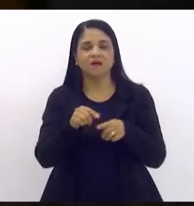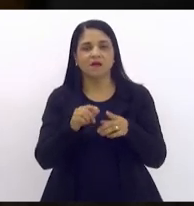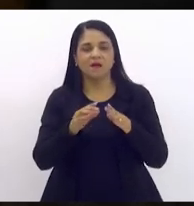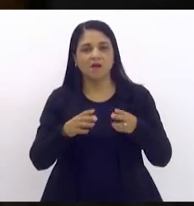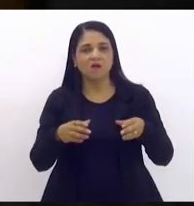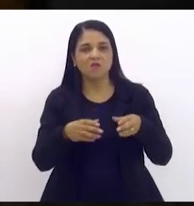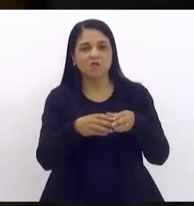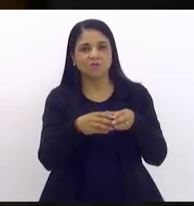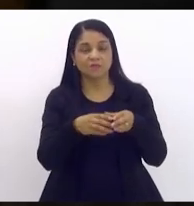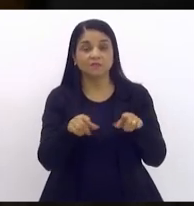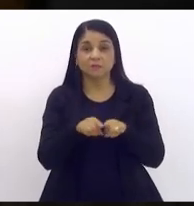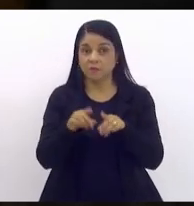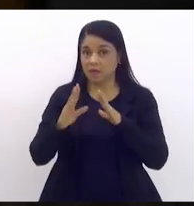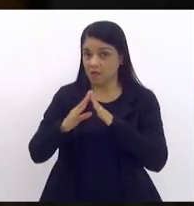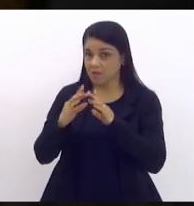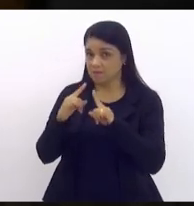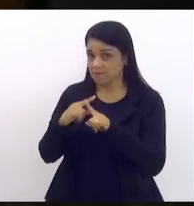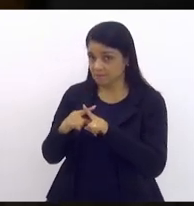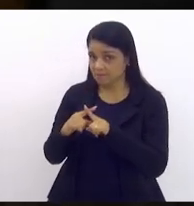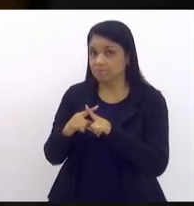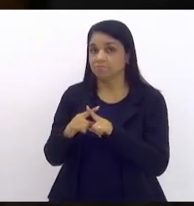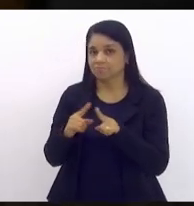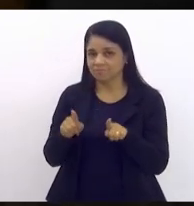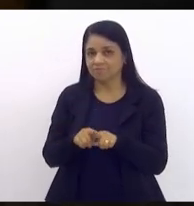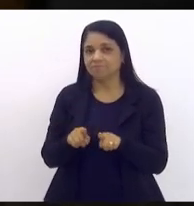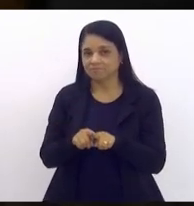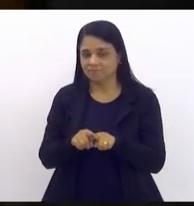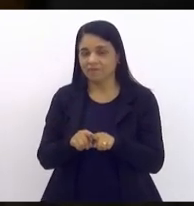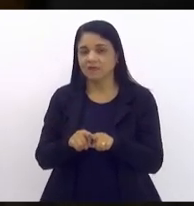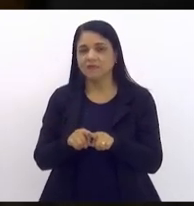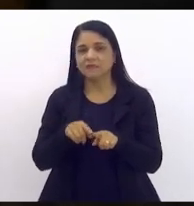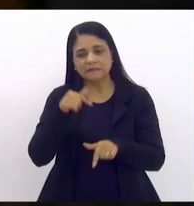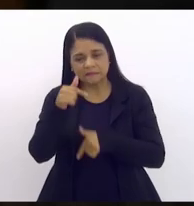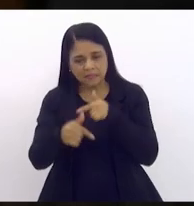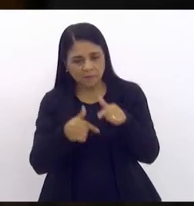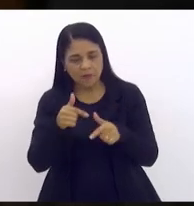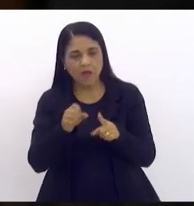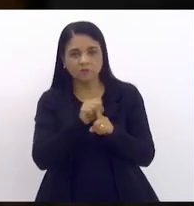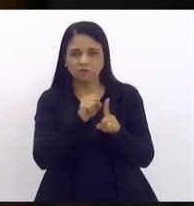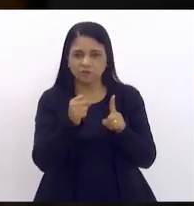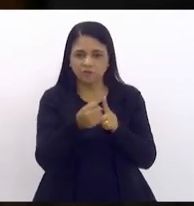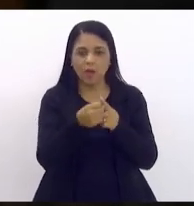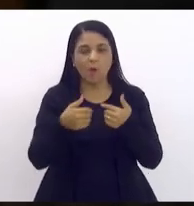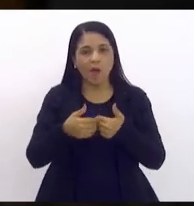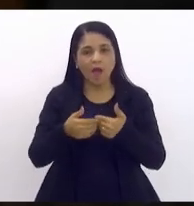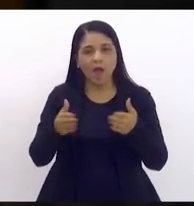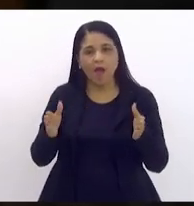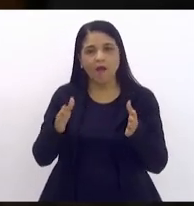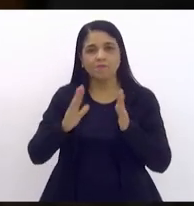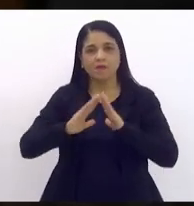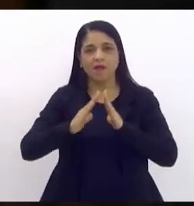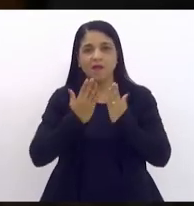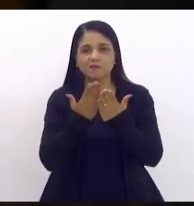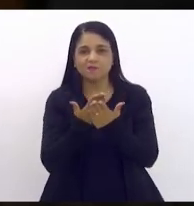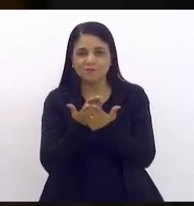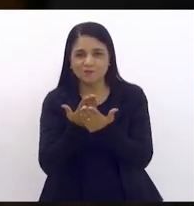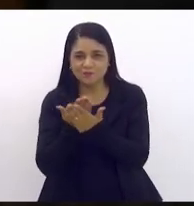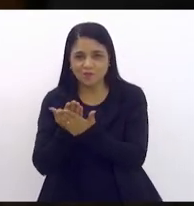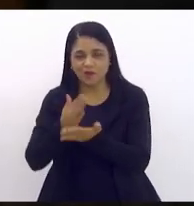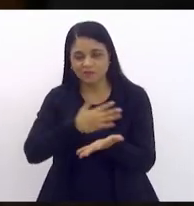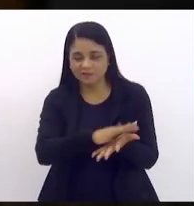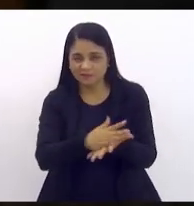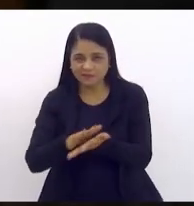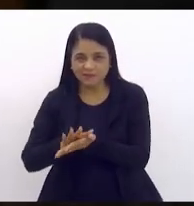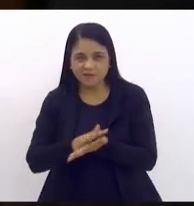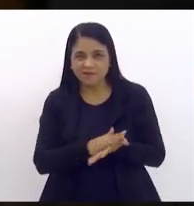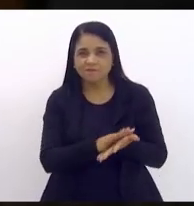inclusive às igrejas, tá? Porque sempre faz trabalho social, abre a quadra para as igrejas evangélicas. Então, a gente é